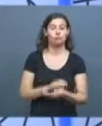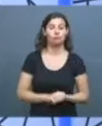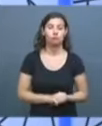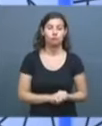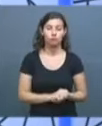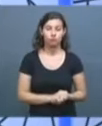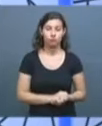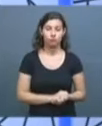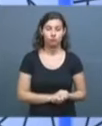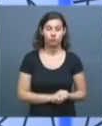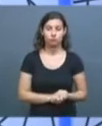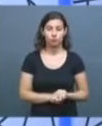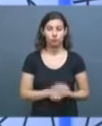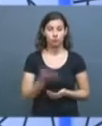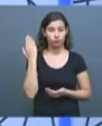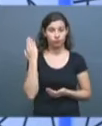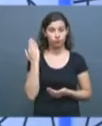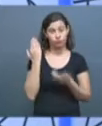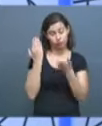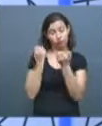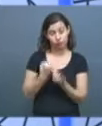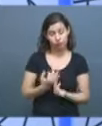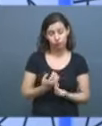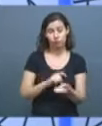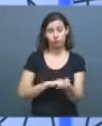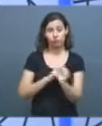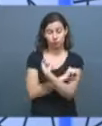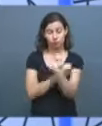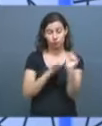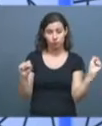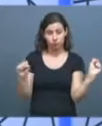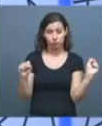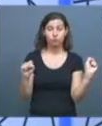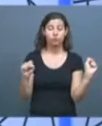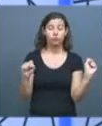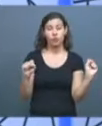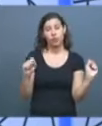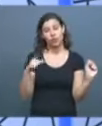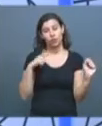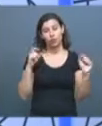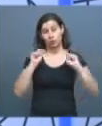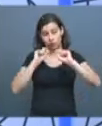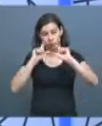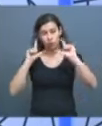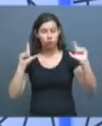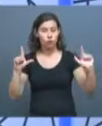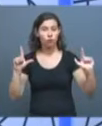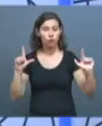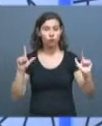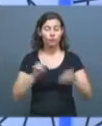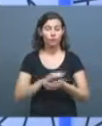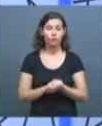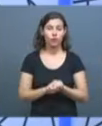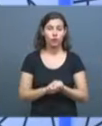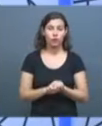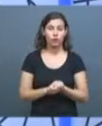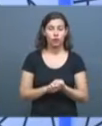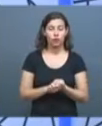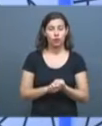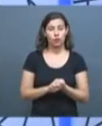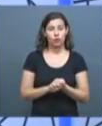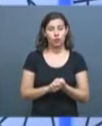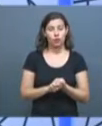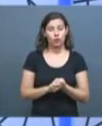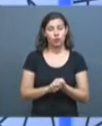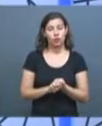gente tinha discutido do estresse, da fase do alarme, né? E quando essas fases todas vão se